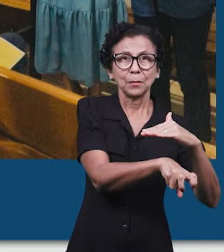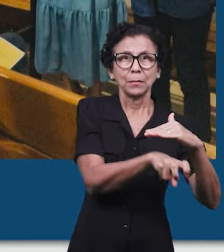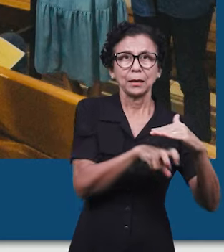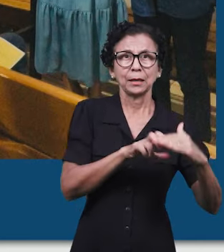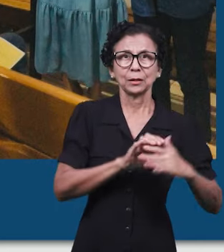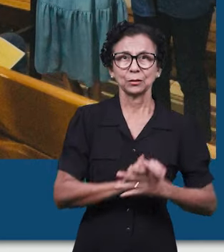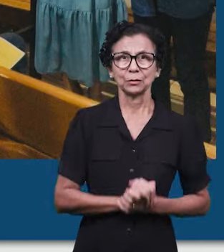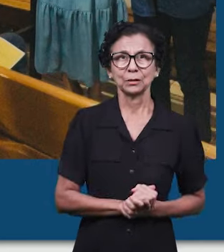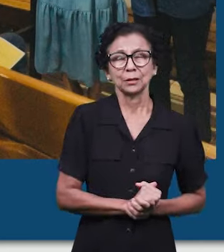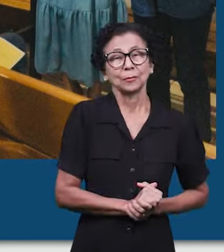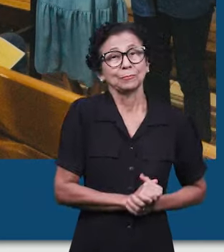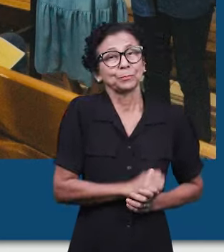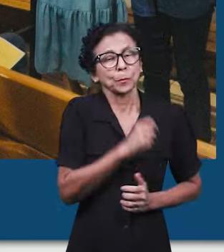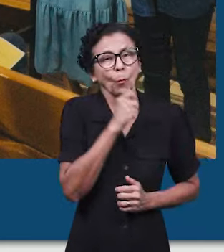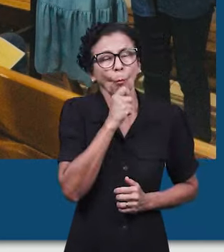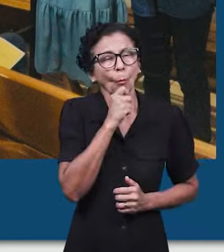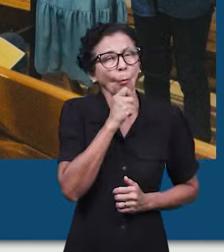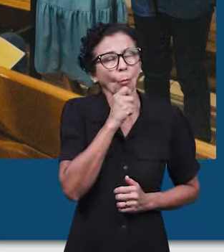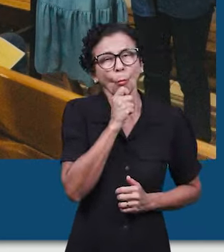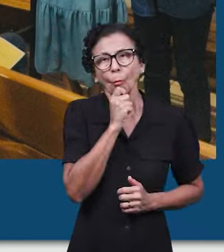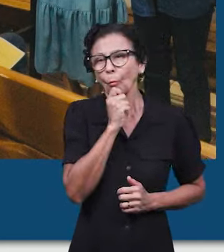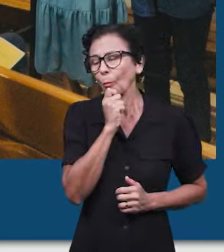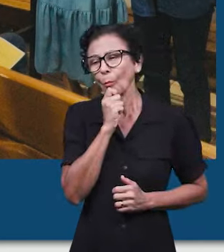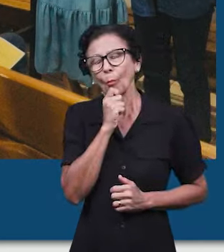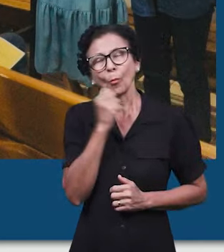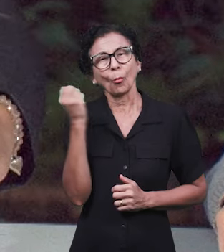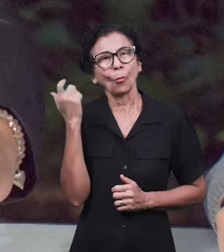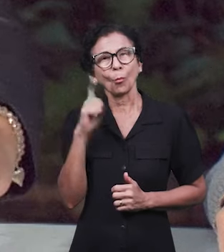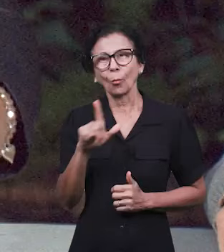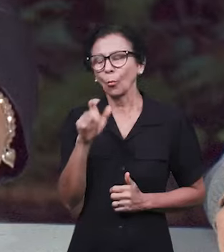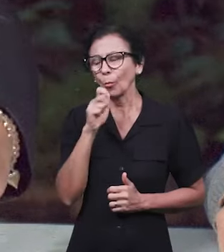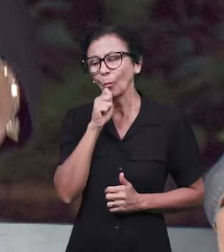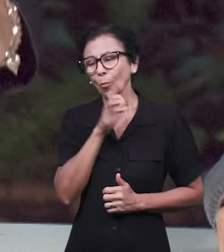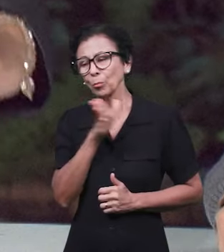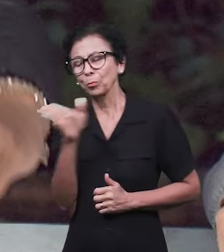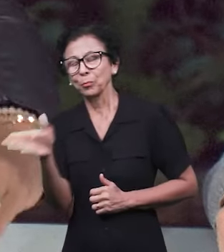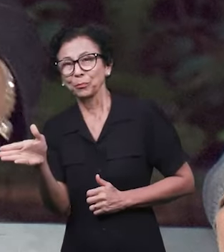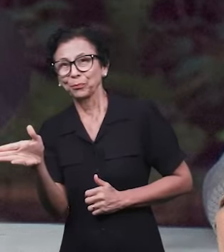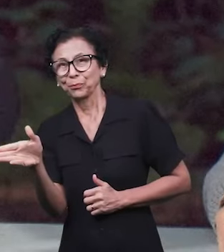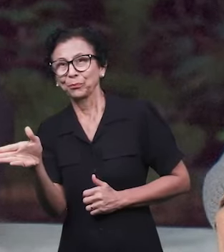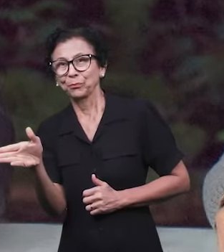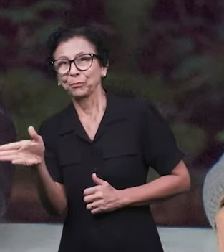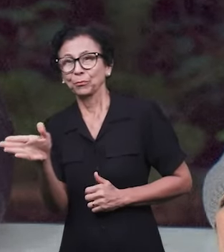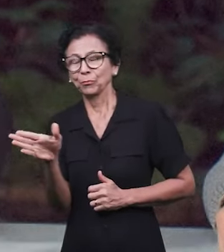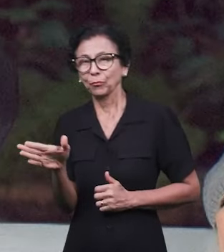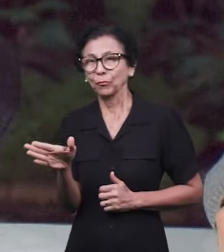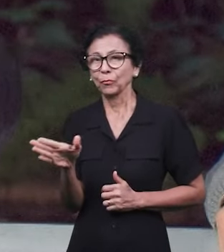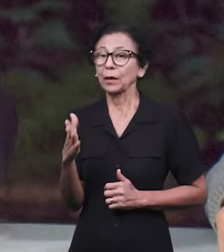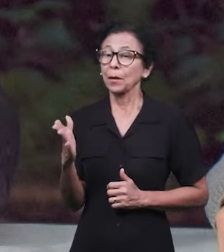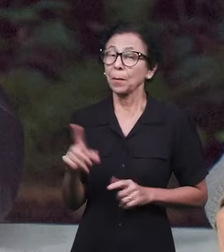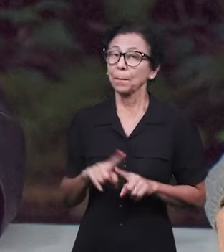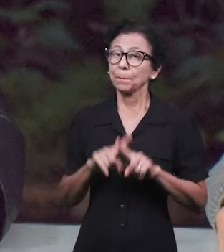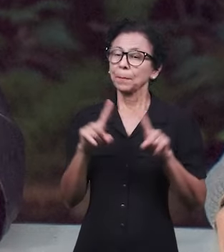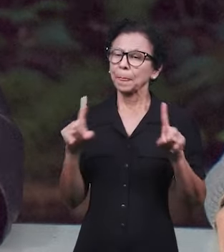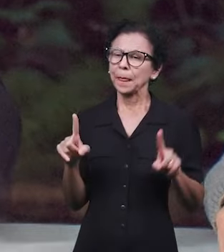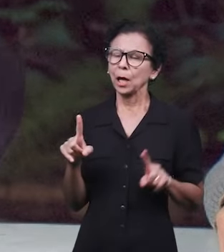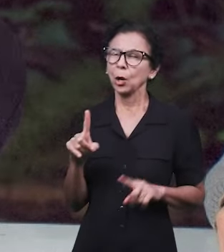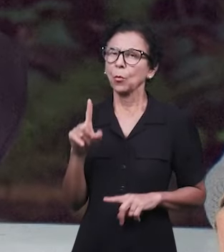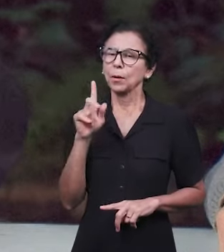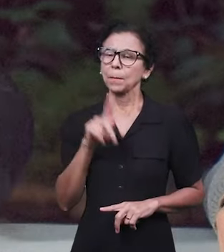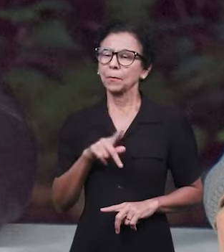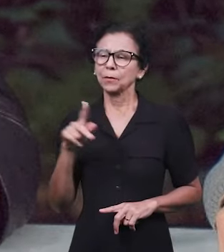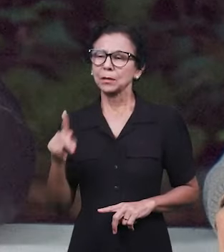ela. Então, ela estava recebendo ali todo o auxílio da palavra de Deus no estacionamento, e para a honra e glória do Senhor,